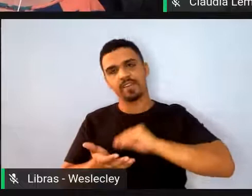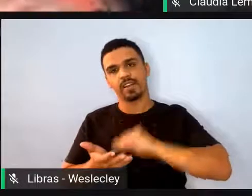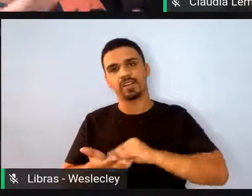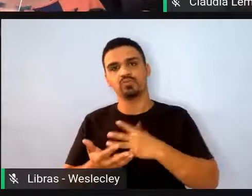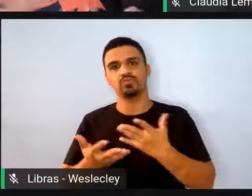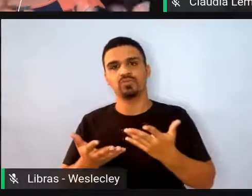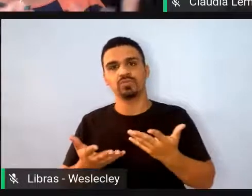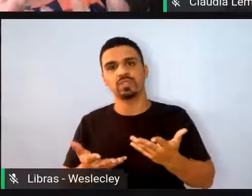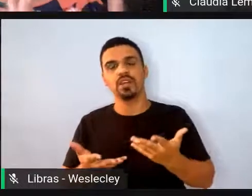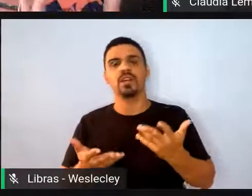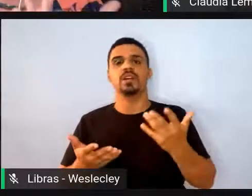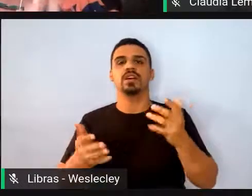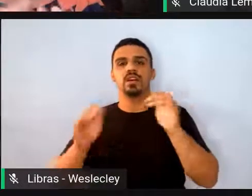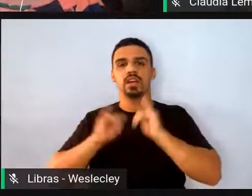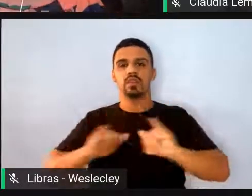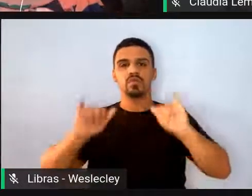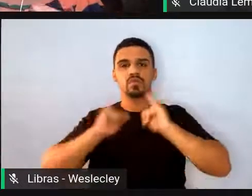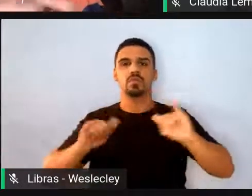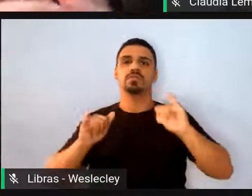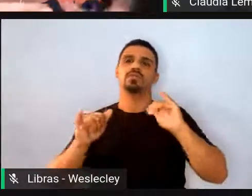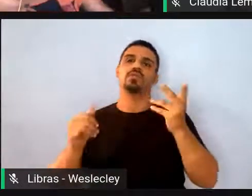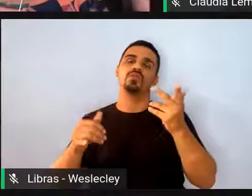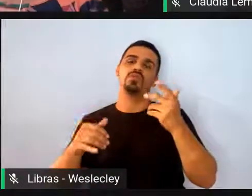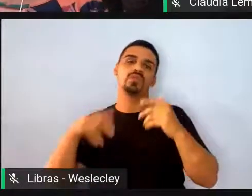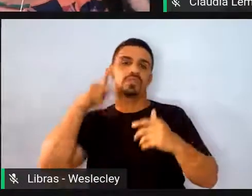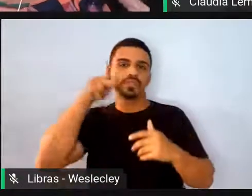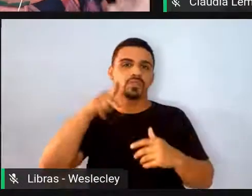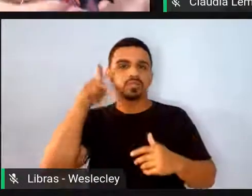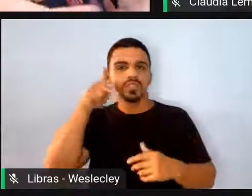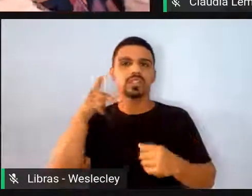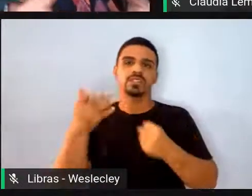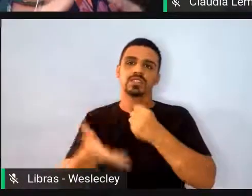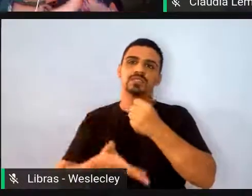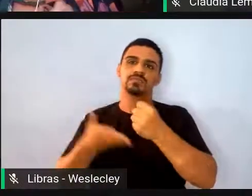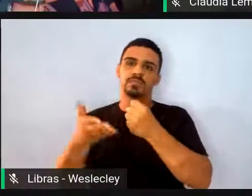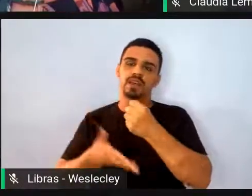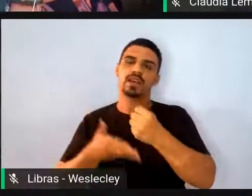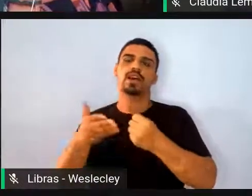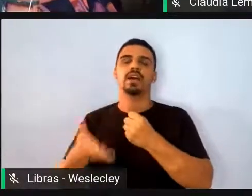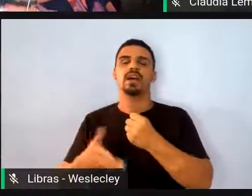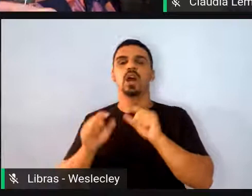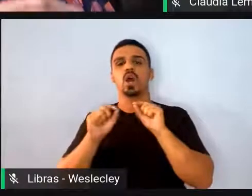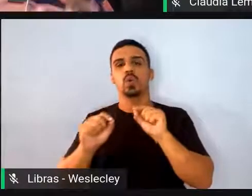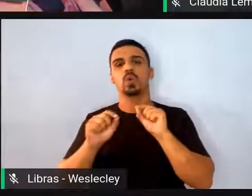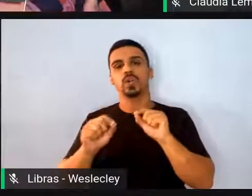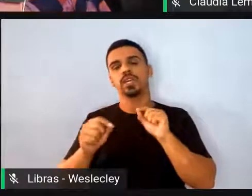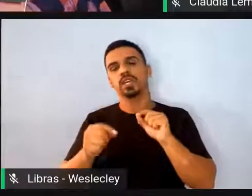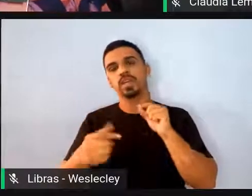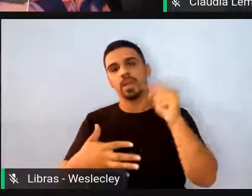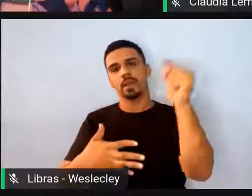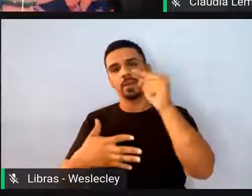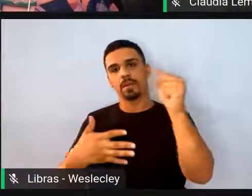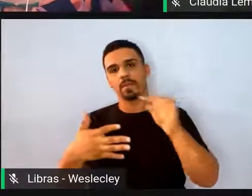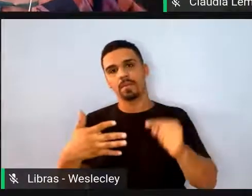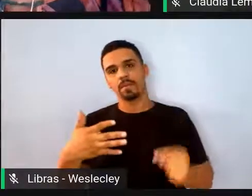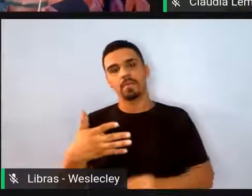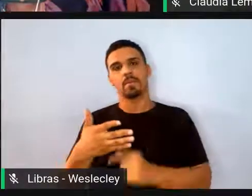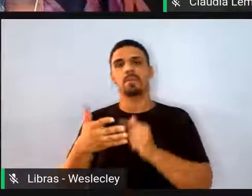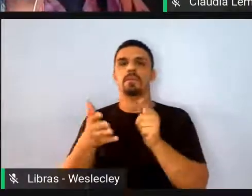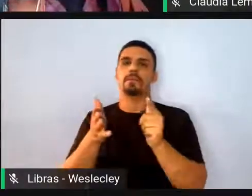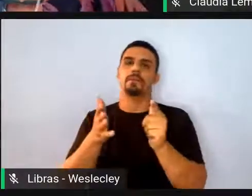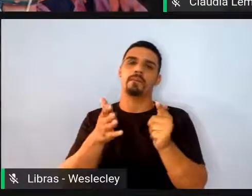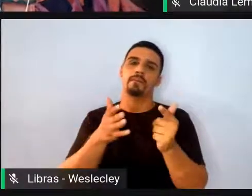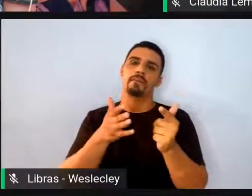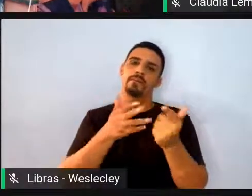de informações políticas básicas, né, de processo, qual é o papel de cada instituição, qual é o papel de